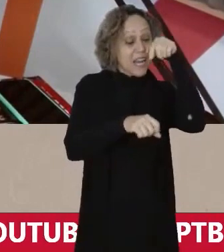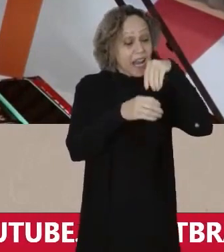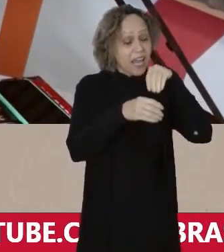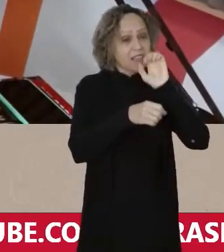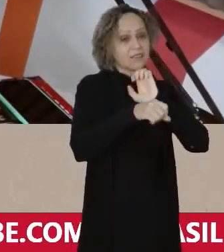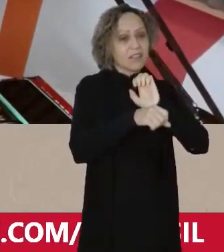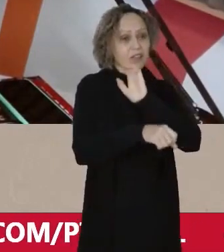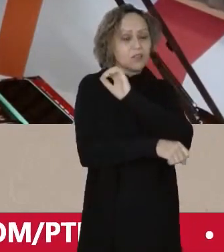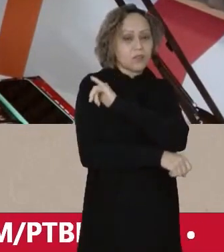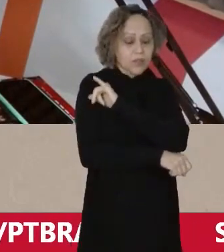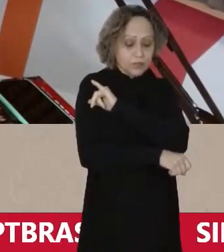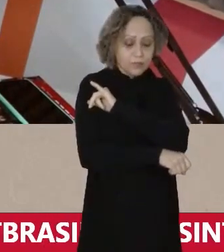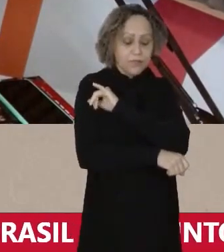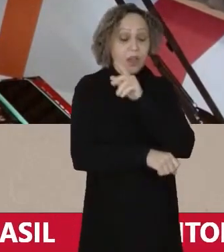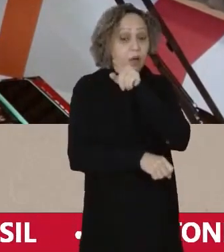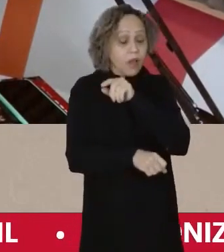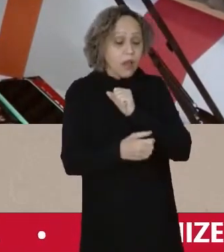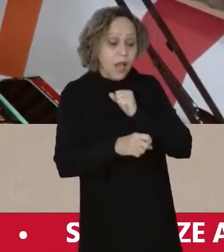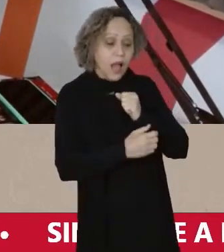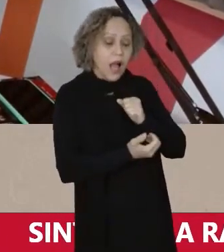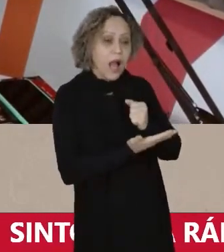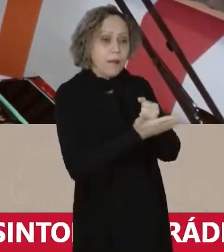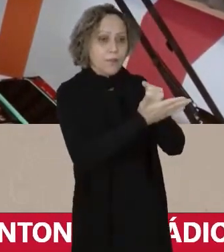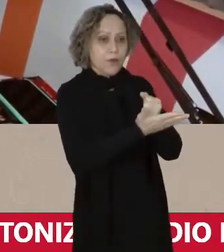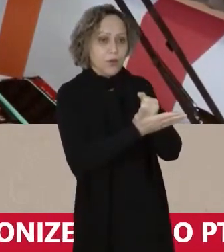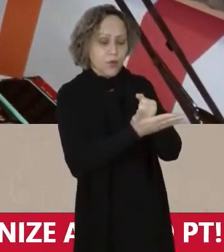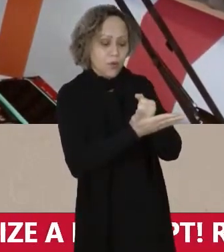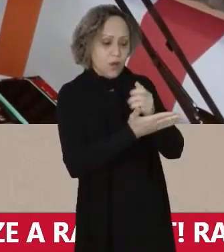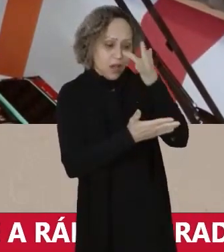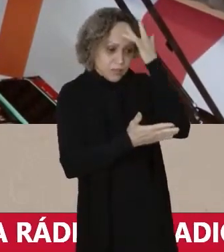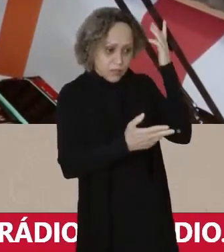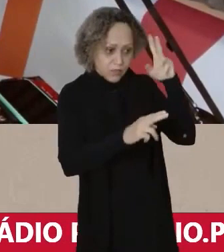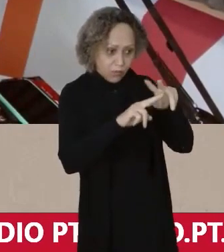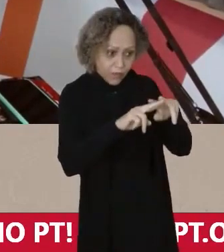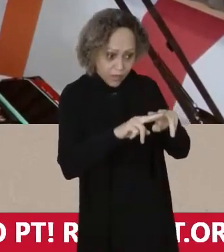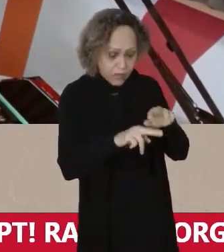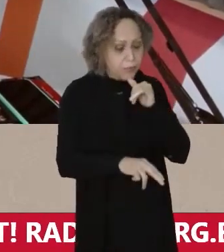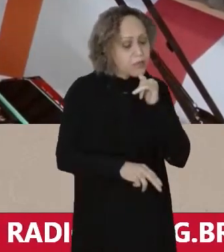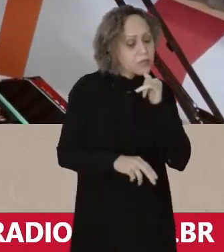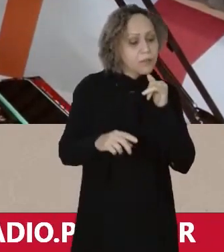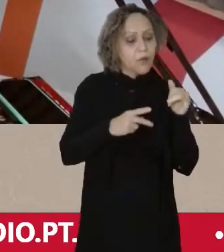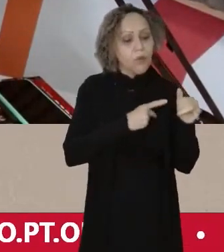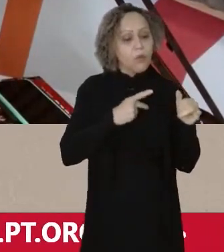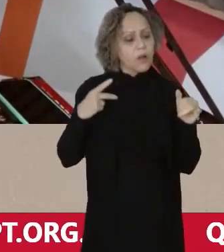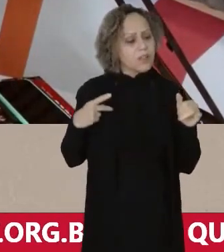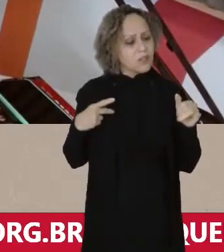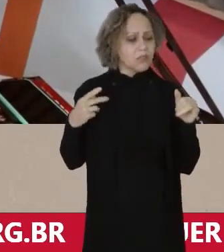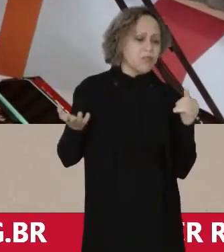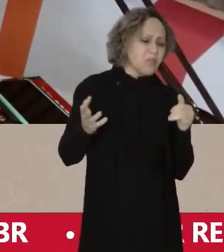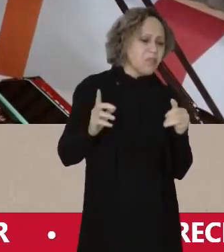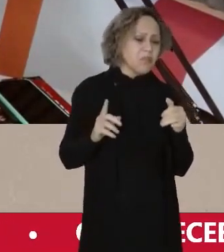né? O apoio à população carcerária. Se você vai na porta de uma penitenciária, sempre vai ter um missionário da